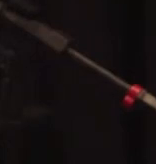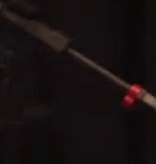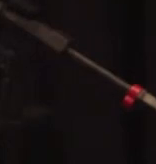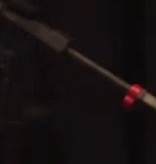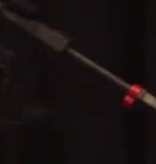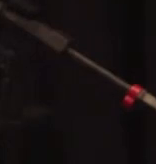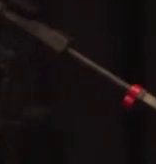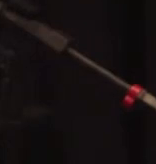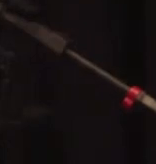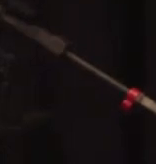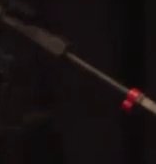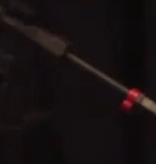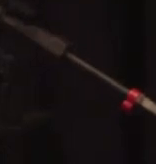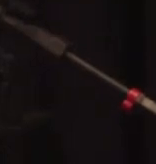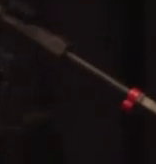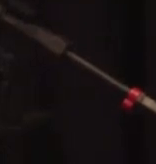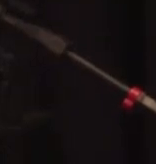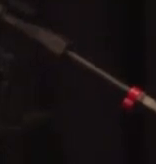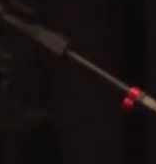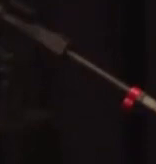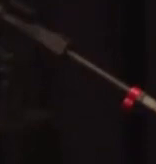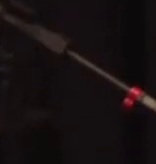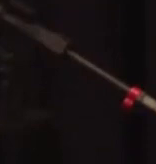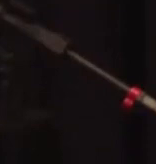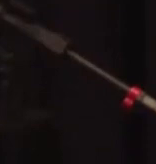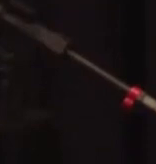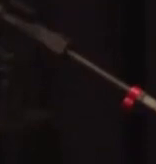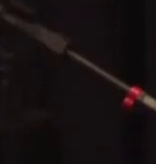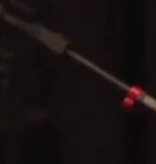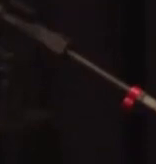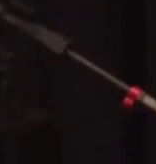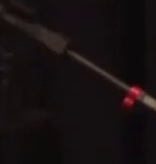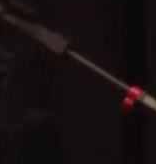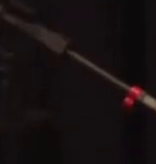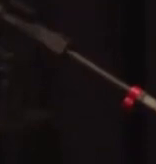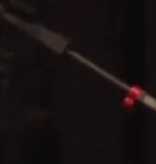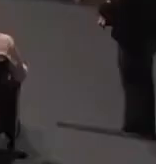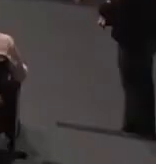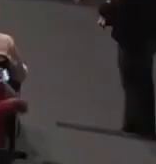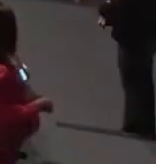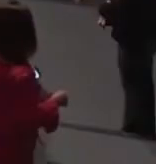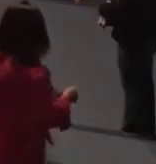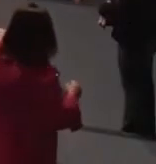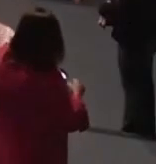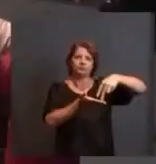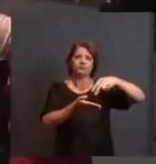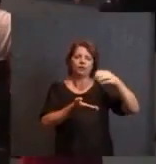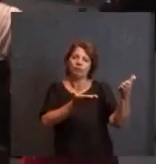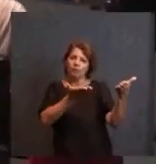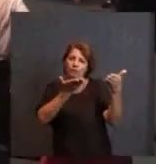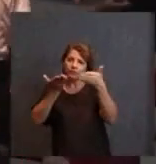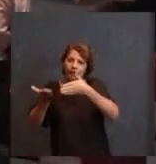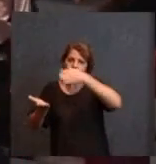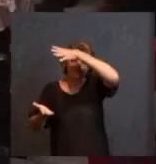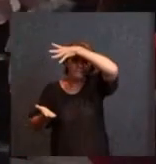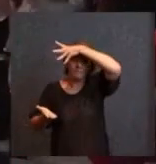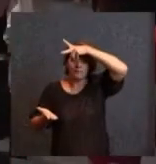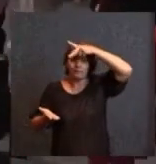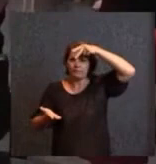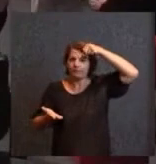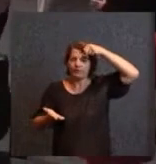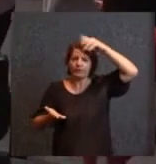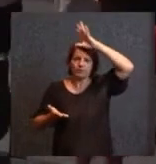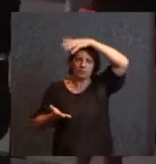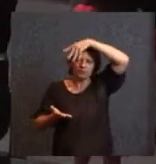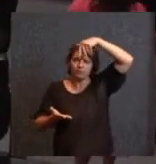eu convido os participantes para ocuparem os seus devidos lugares aqui no palco. O prefeito municipal de Feira de Santana, doutor